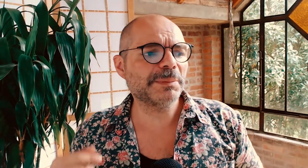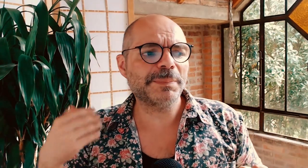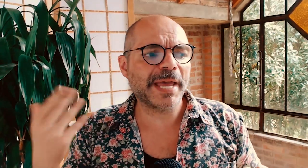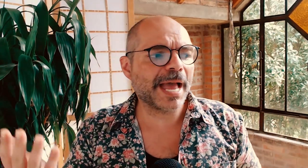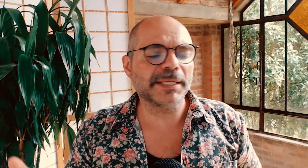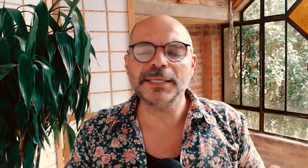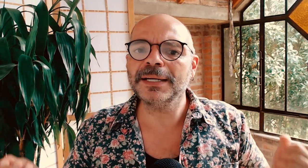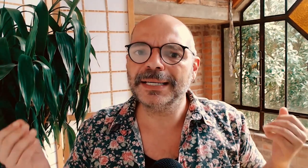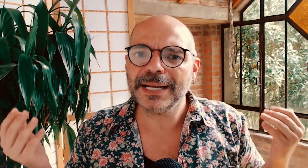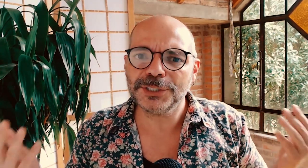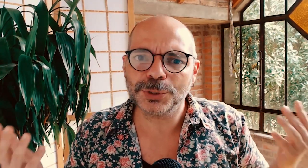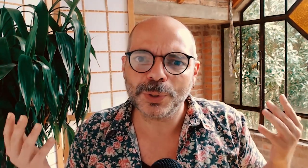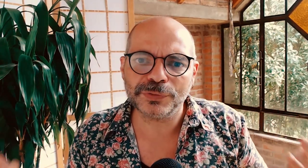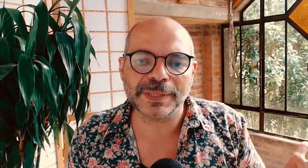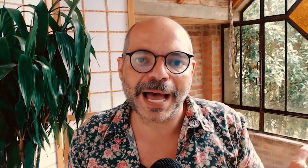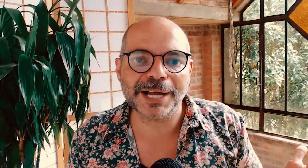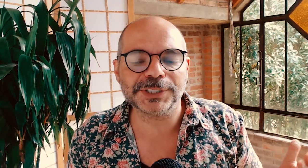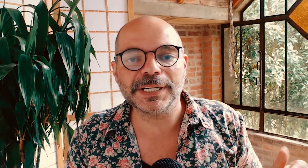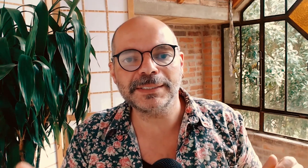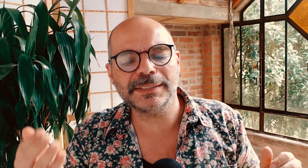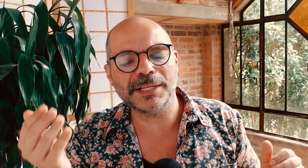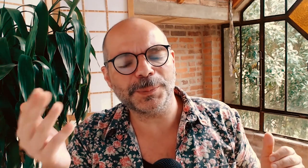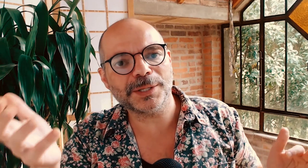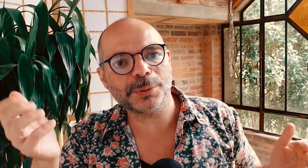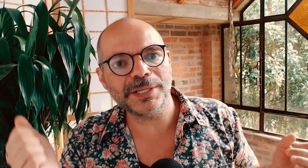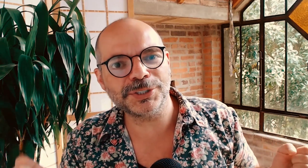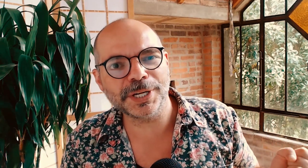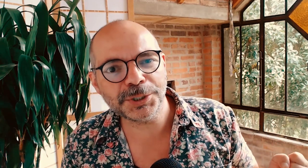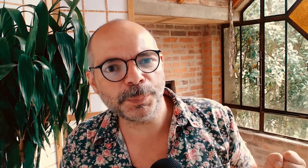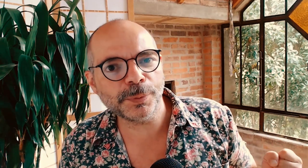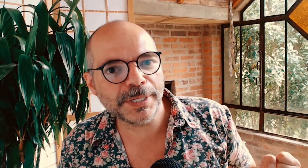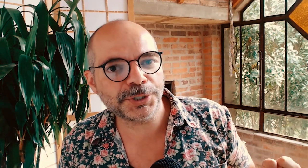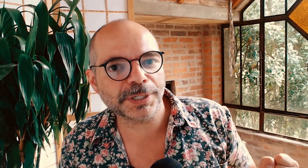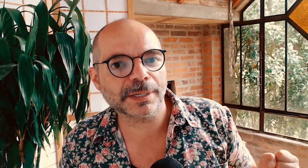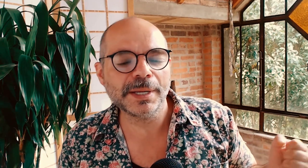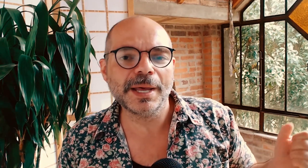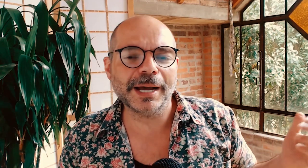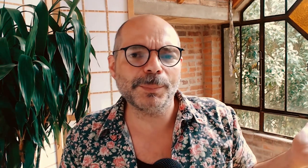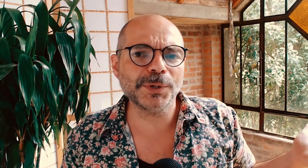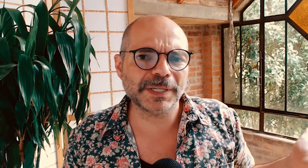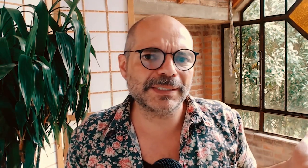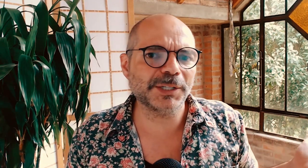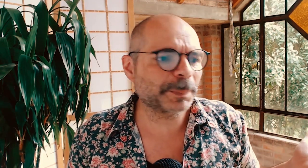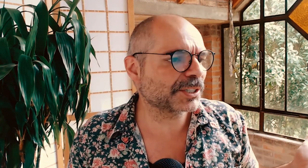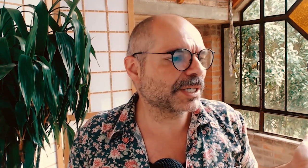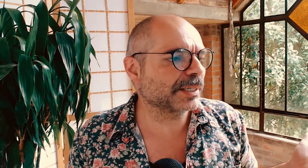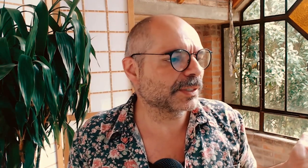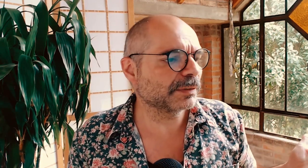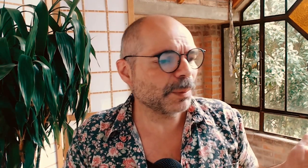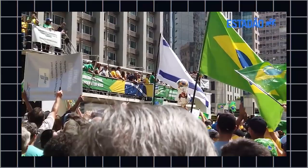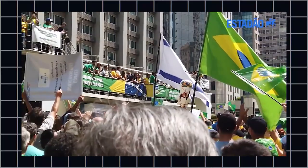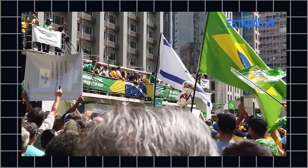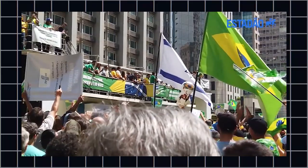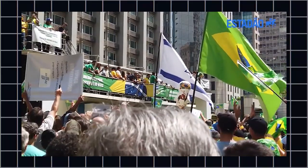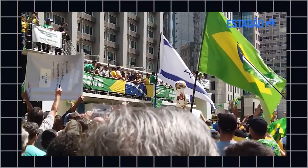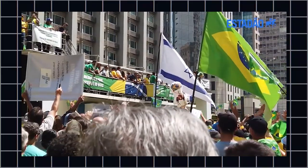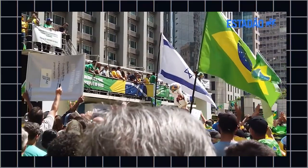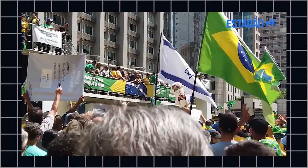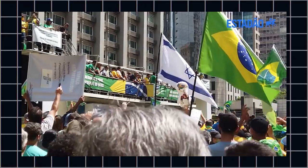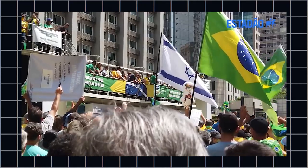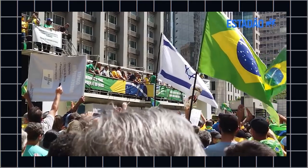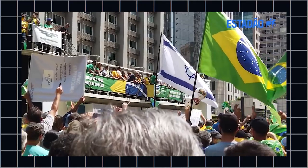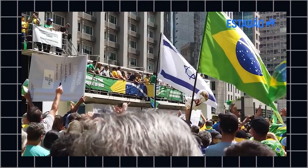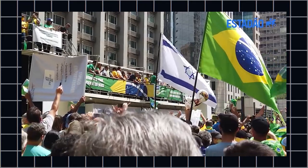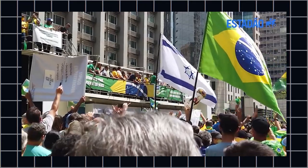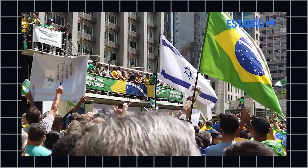ao MBL. Que grande novidade esse sentimento aí de antipolítica acabou trazendo para a gente. Vamos parar para pensar?